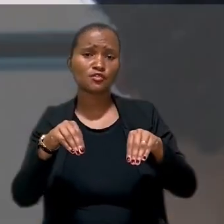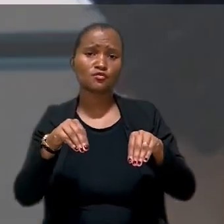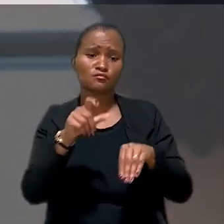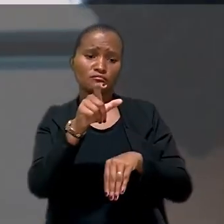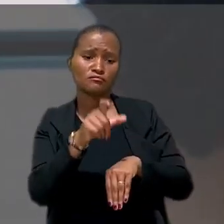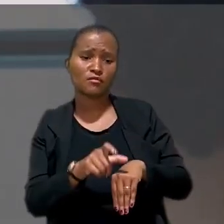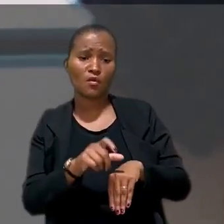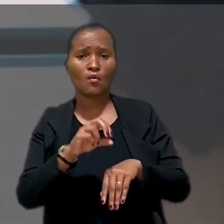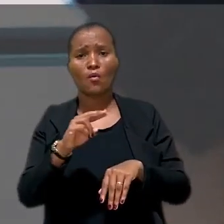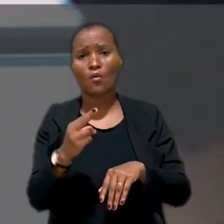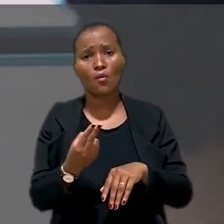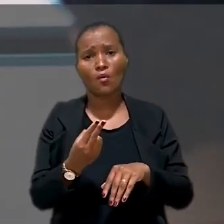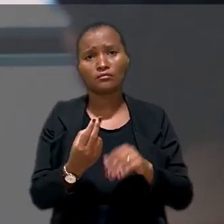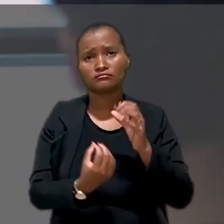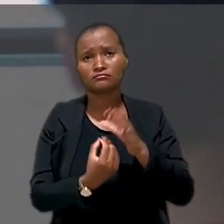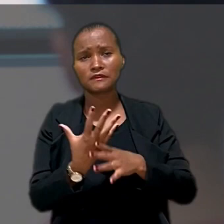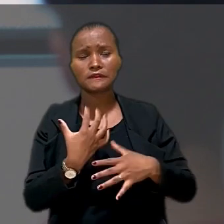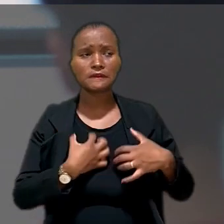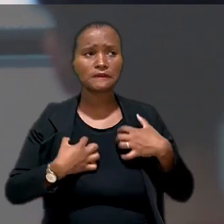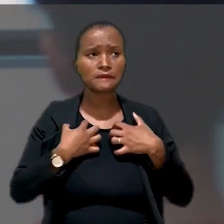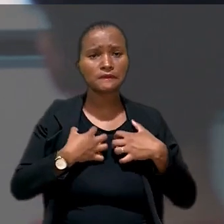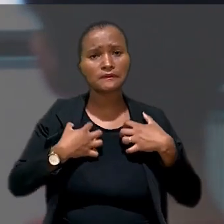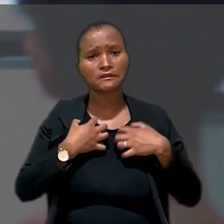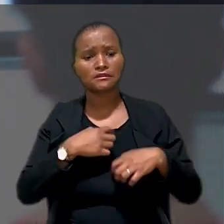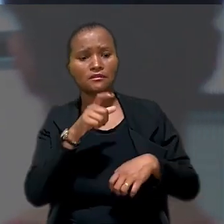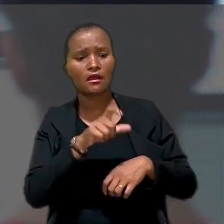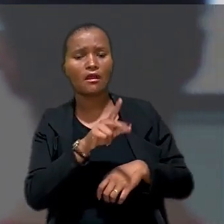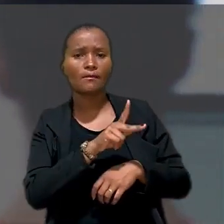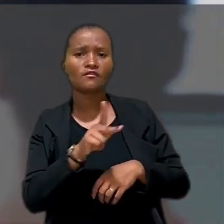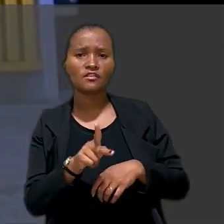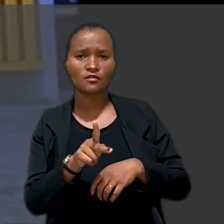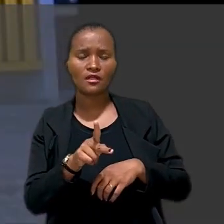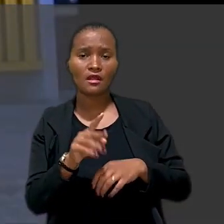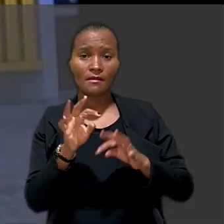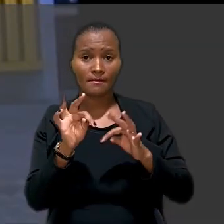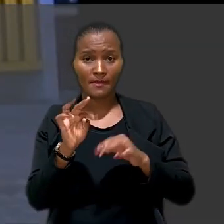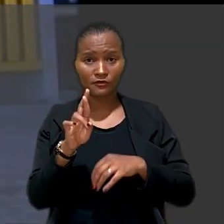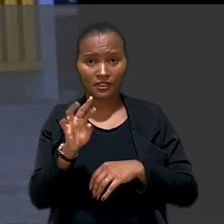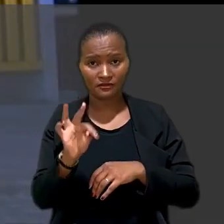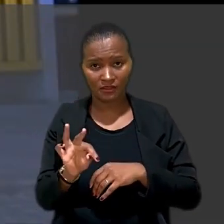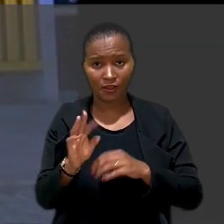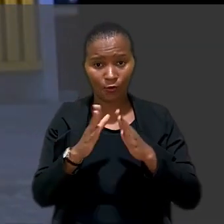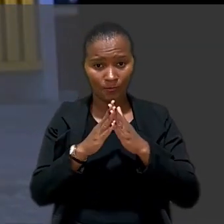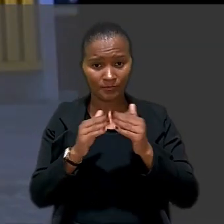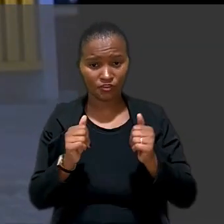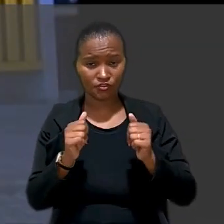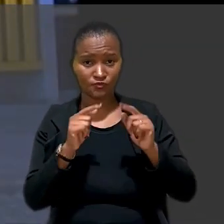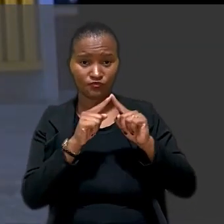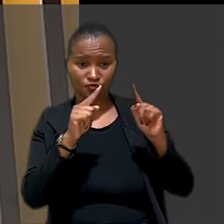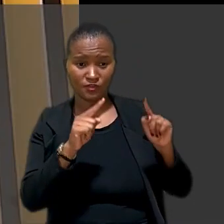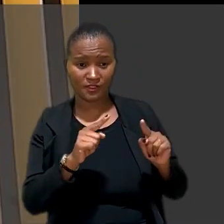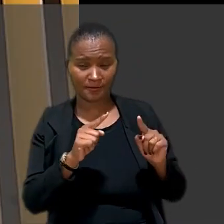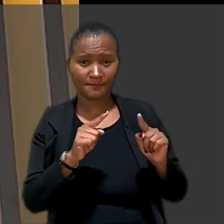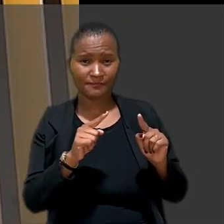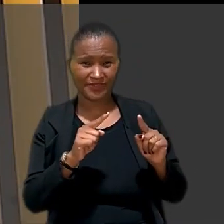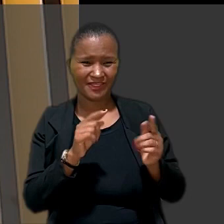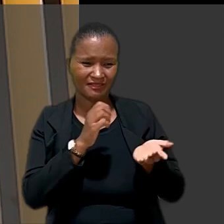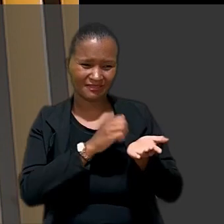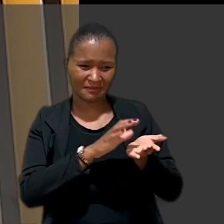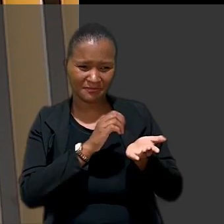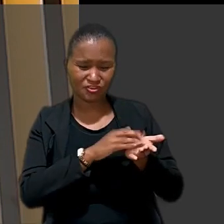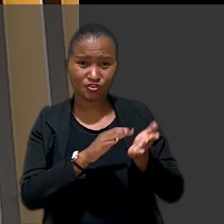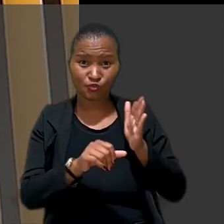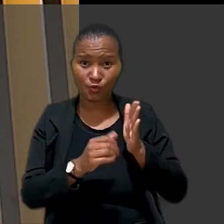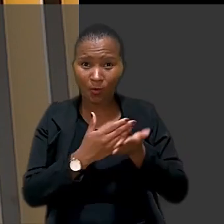prejuízo ou que esse ato tenha causado constrangimentos ao docente. Para o TRT, impedir o empregador de demitir